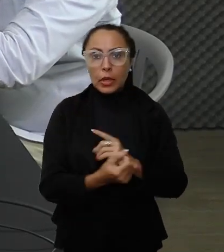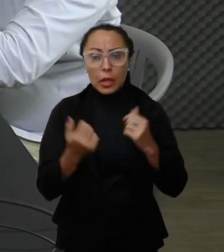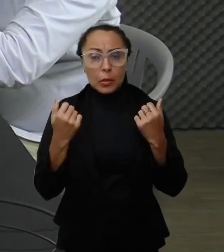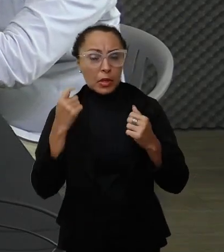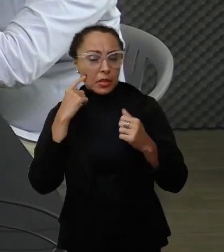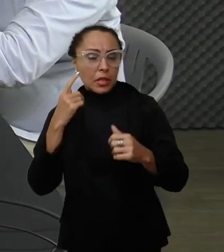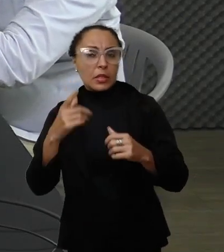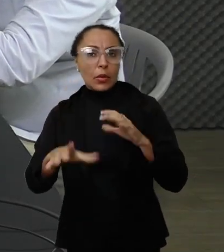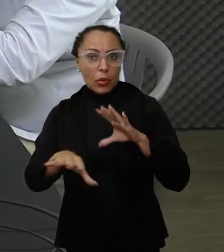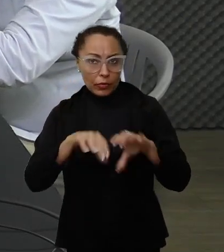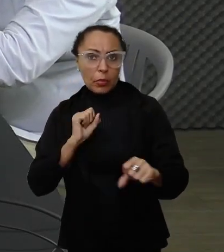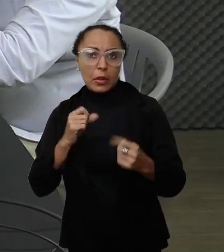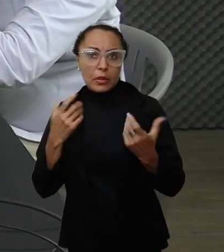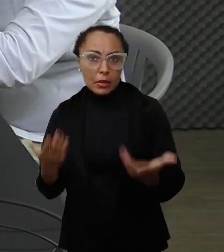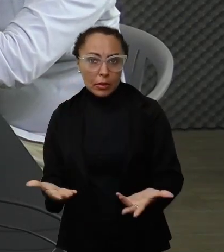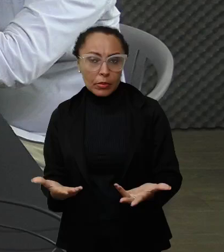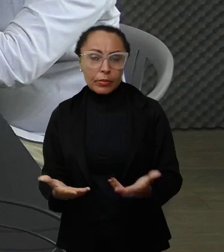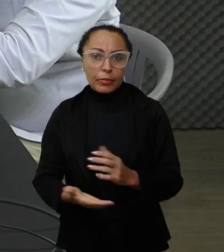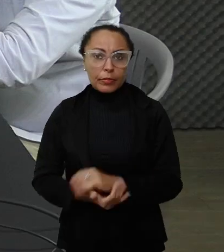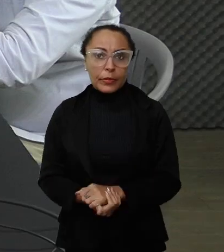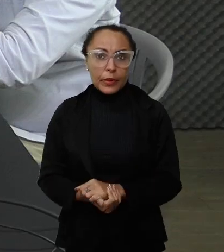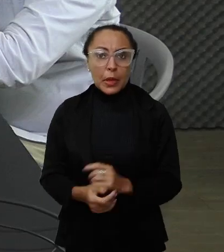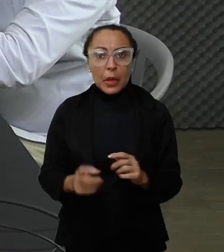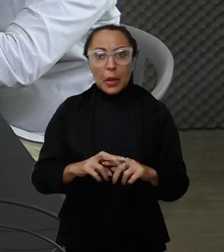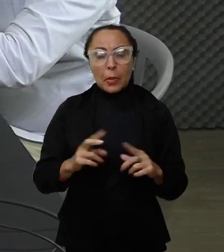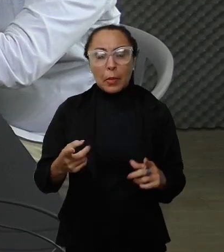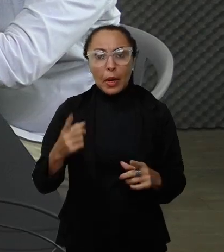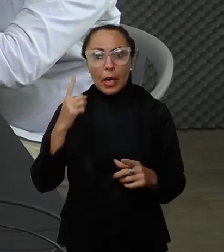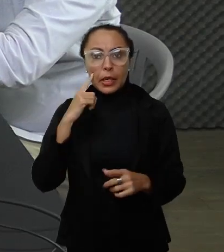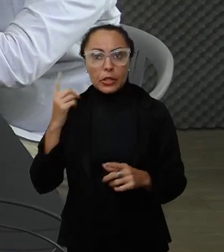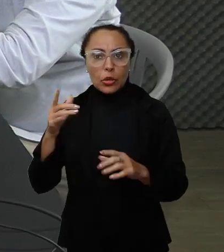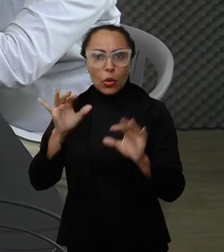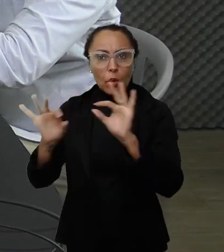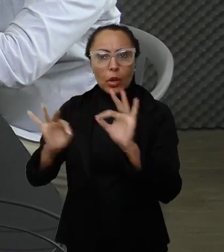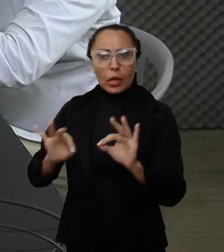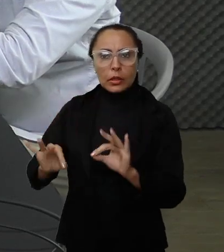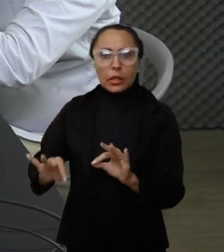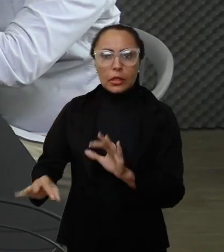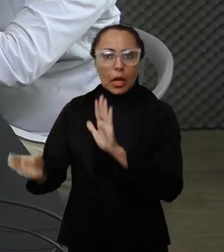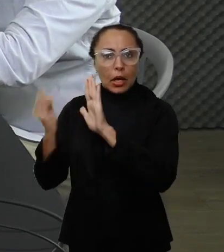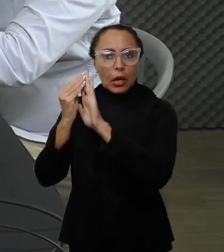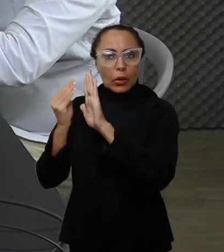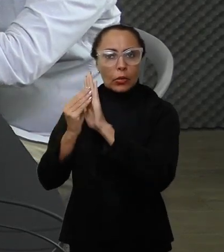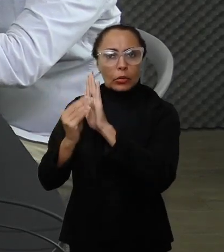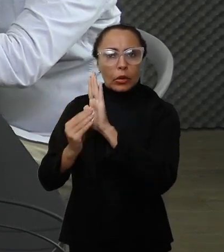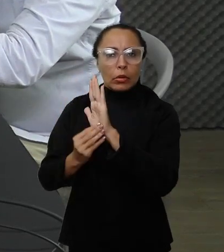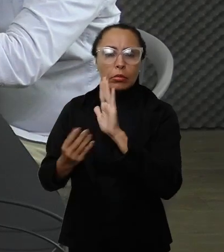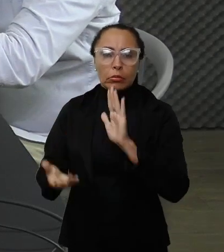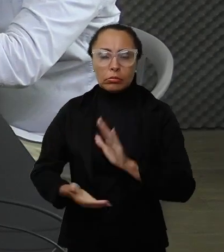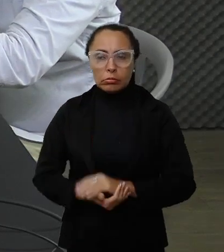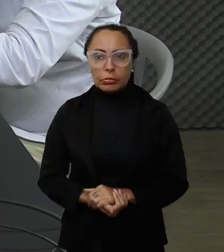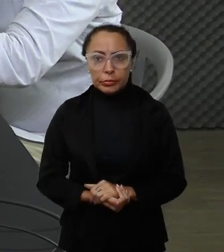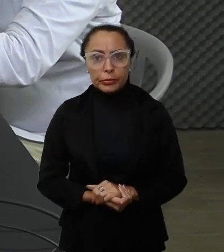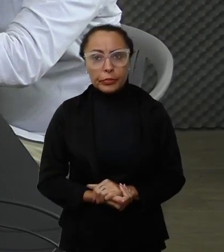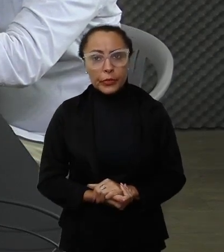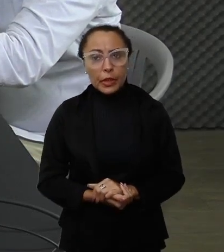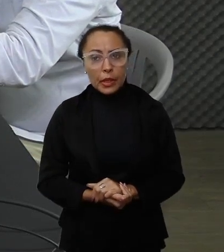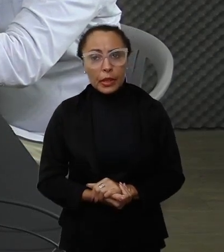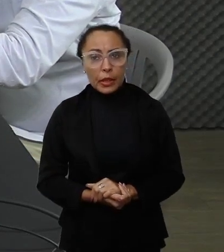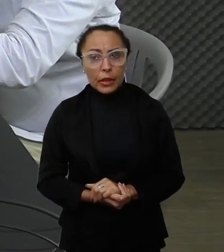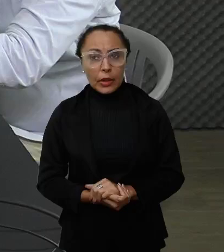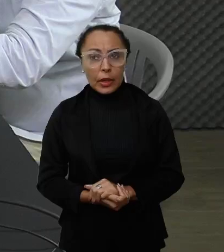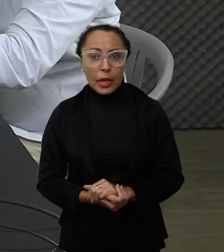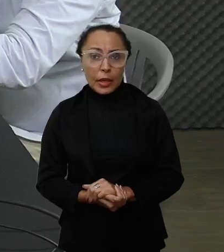atuar na área. Mas produtor de conteúdo, produtora de conteúdo, não pode Deveria ser ter. qualquer pessoa,